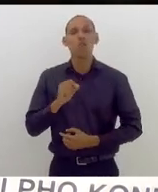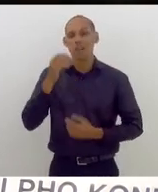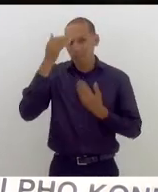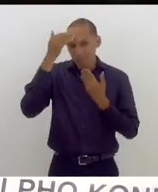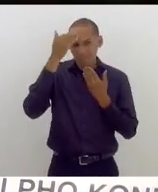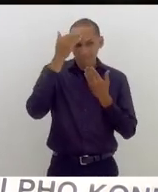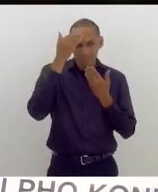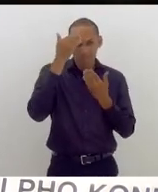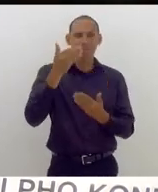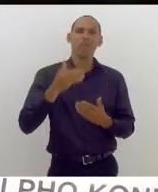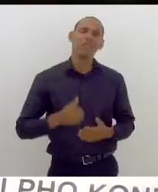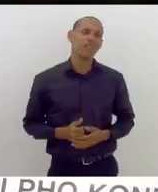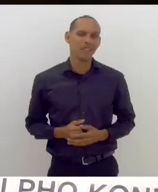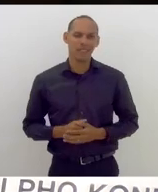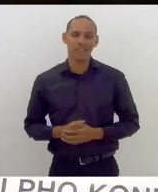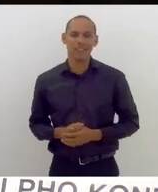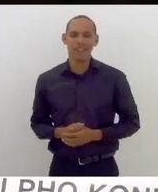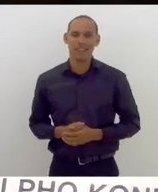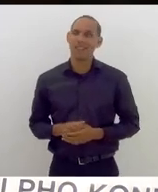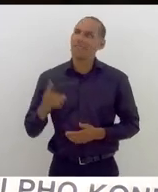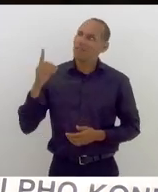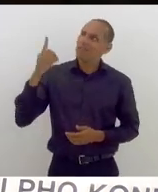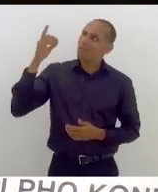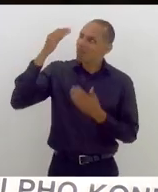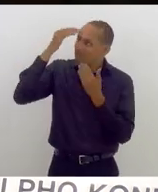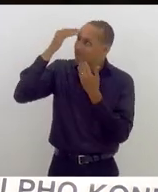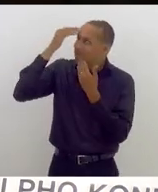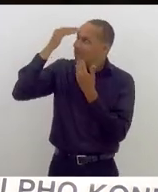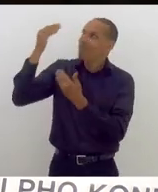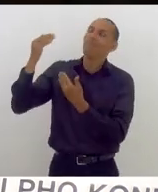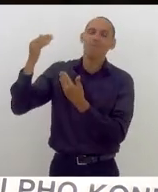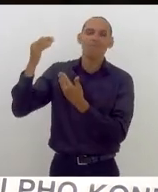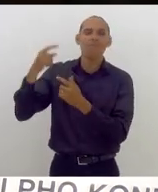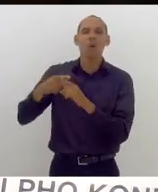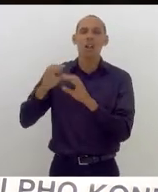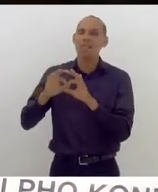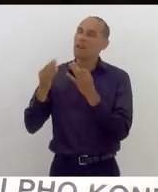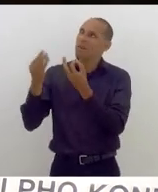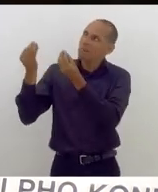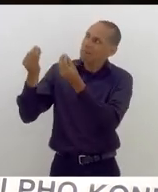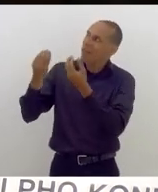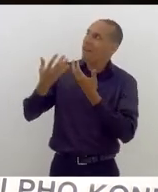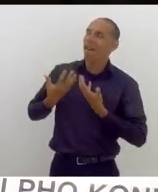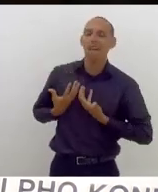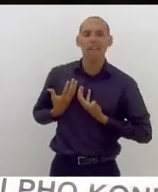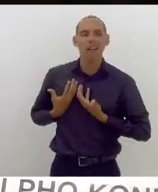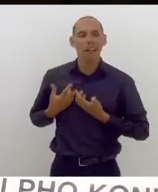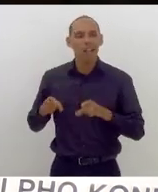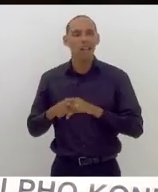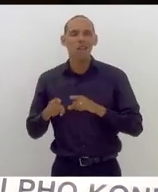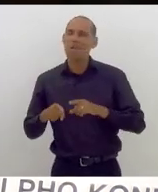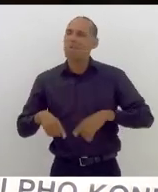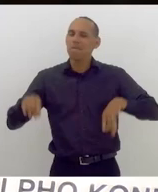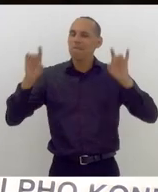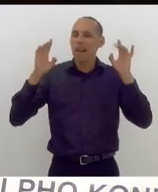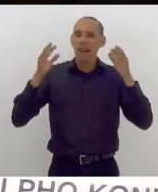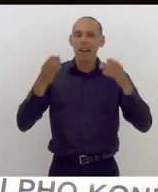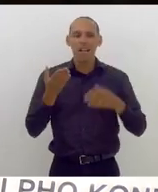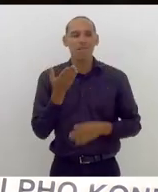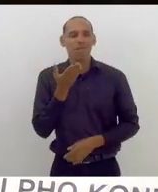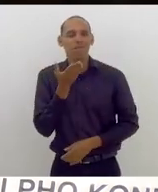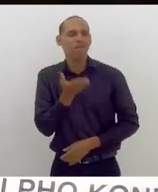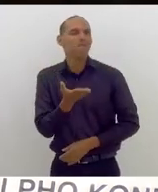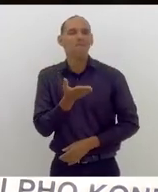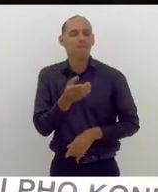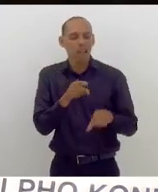agradecer, agradecer a Deus por ter essa família, agradecer a Deus especialmente por ter esse irmão, que é capaz